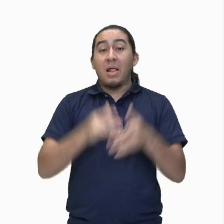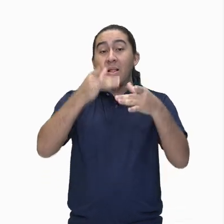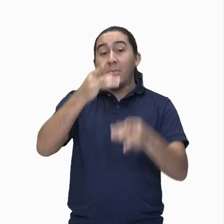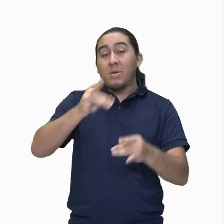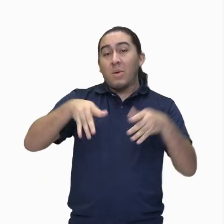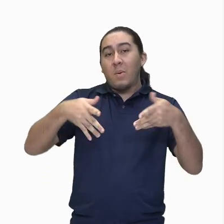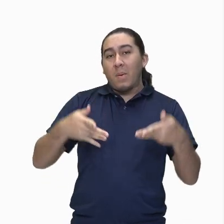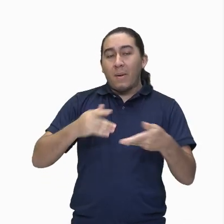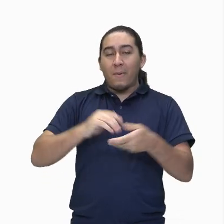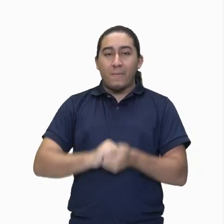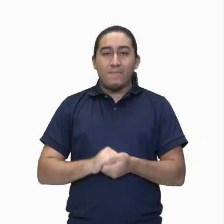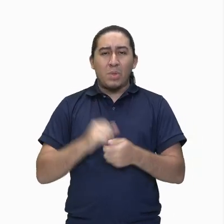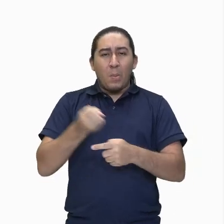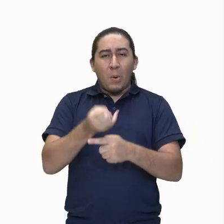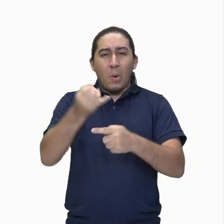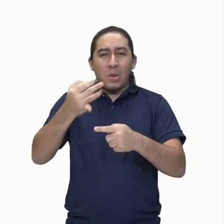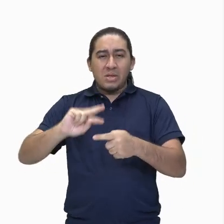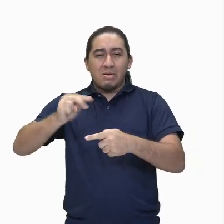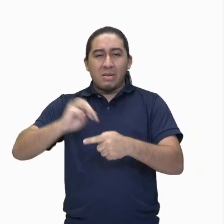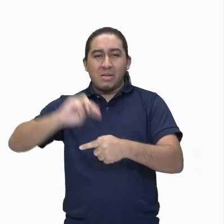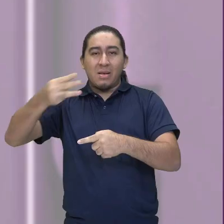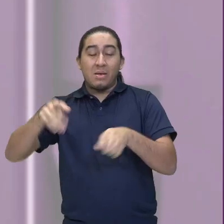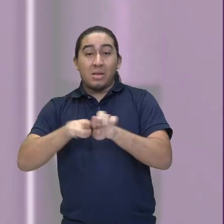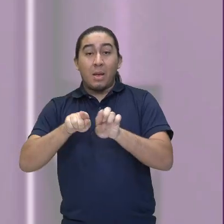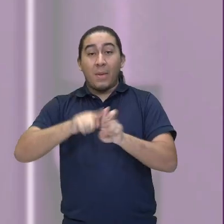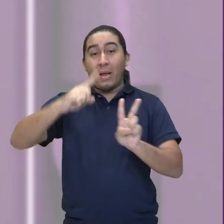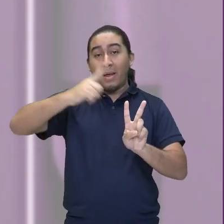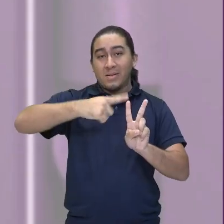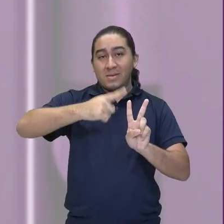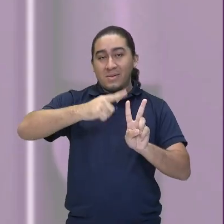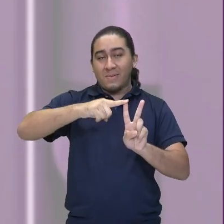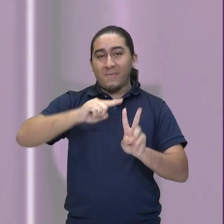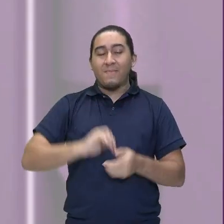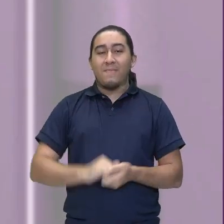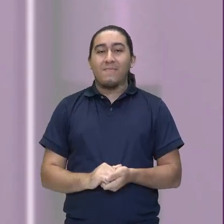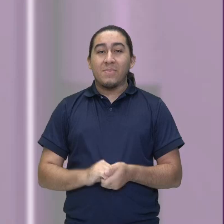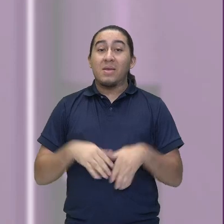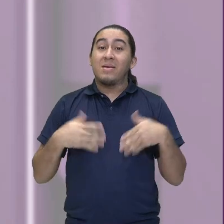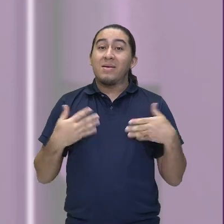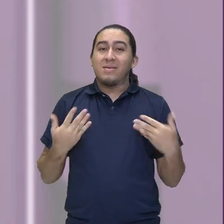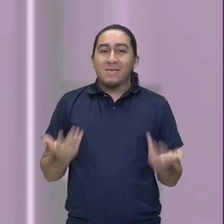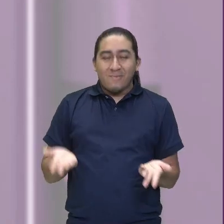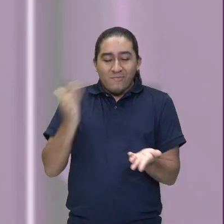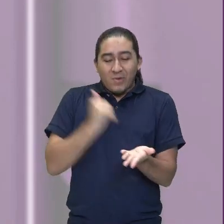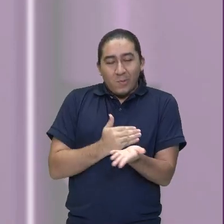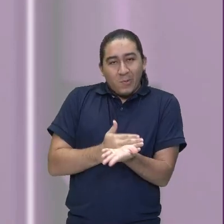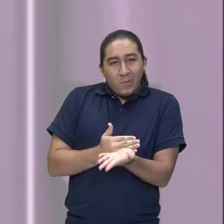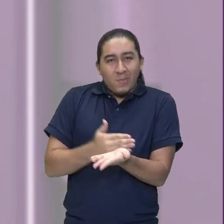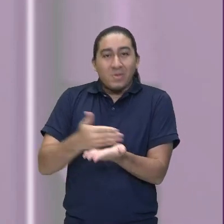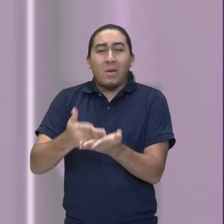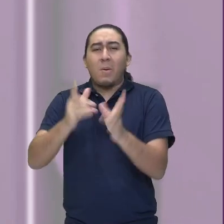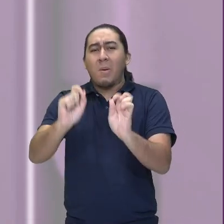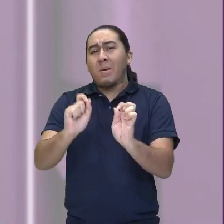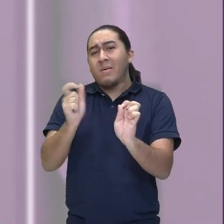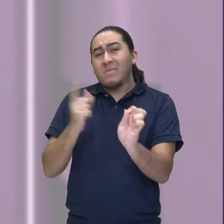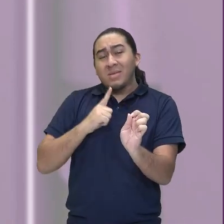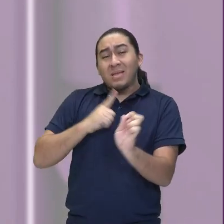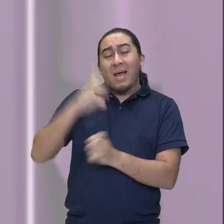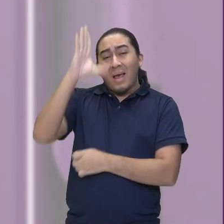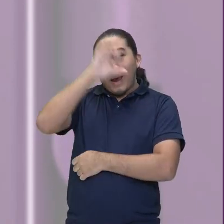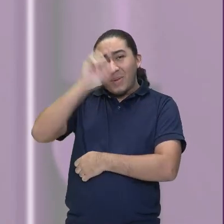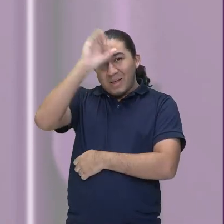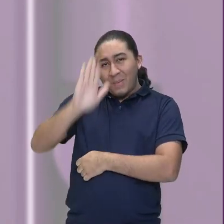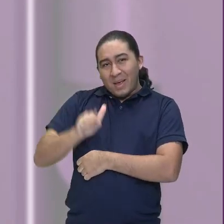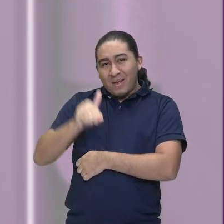detalhamento, potenciação e radiciação. Então, muito bem, vamos continuar aprofundando o nosso conhecimento